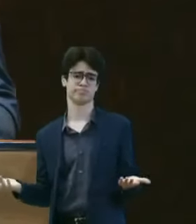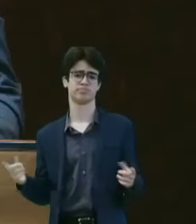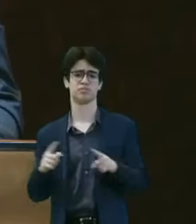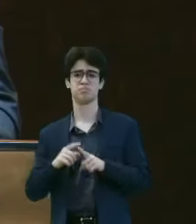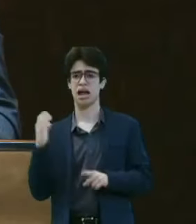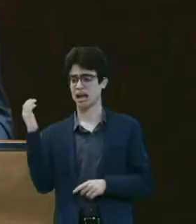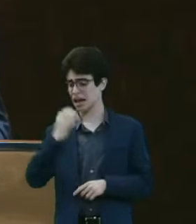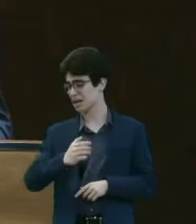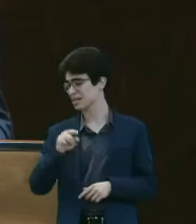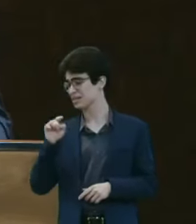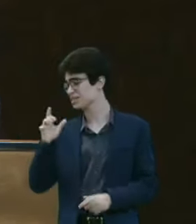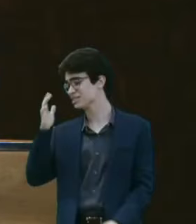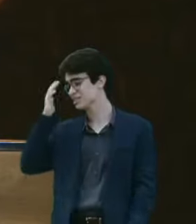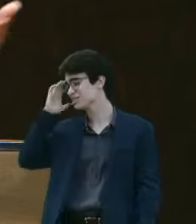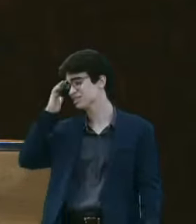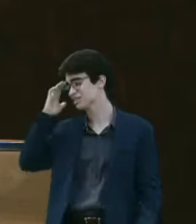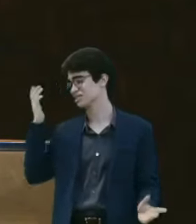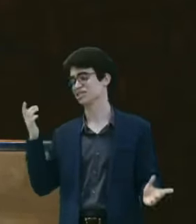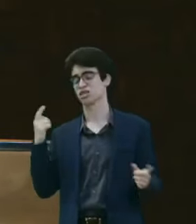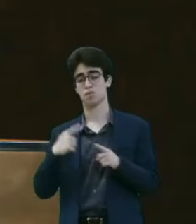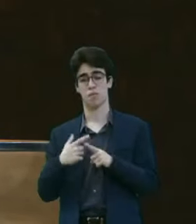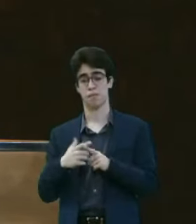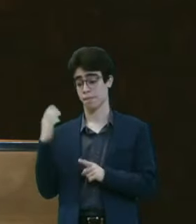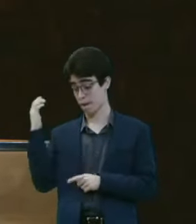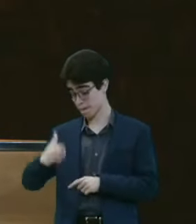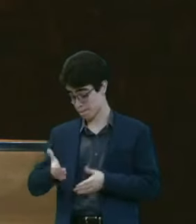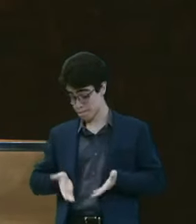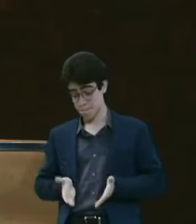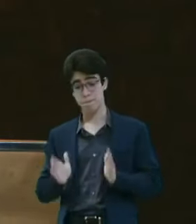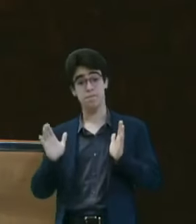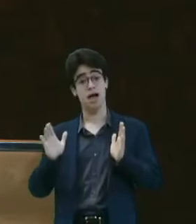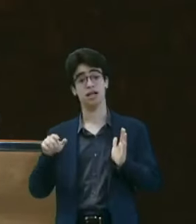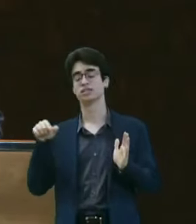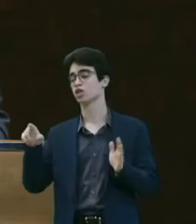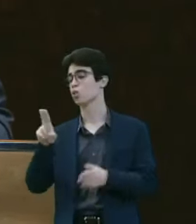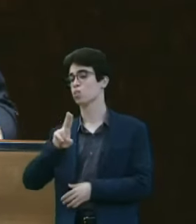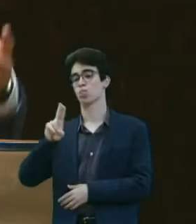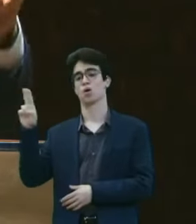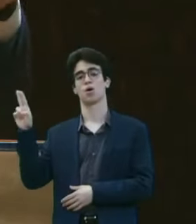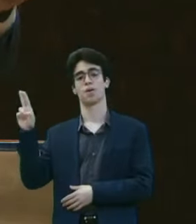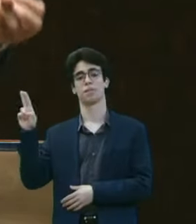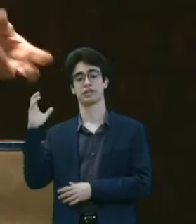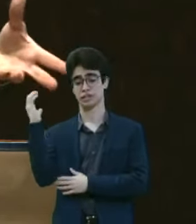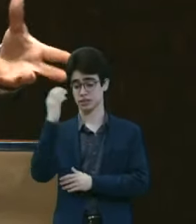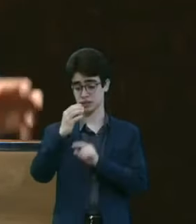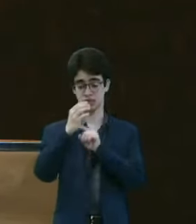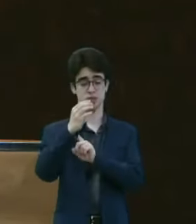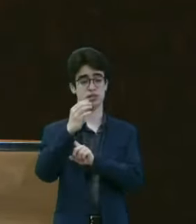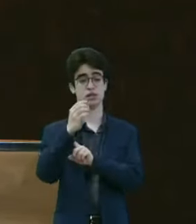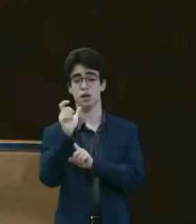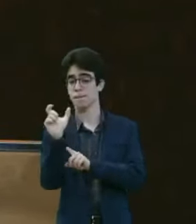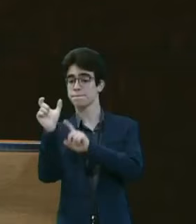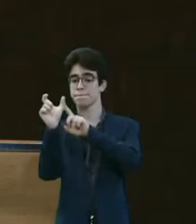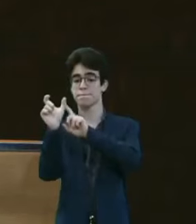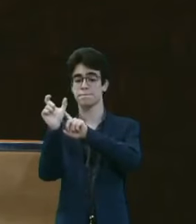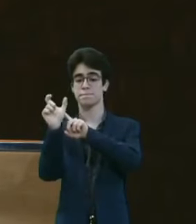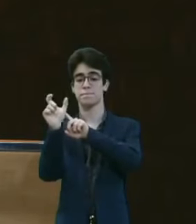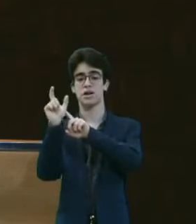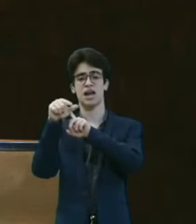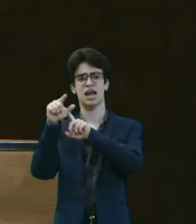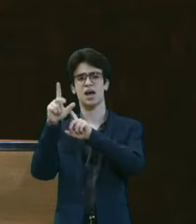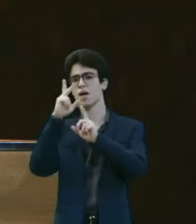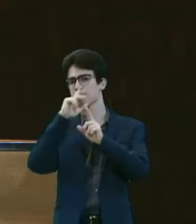soube lidar com isso. Quando Caim nasce, a sua mãe lhe dá um nome. Caim, a raiz da palavra é